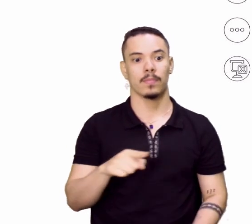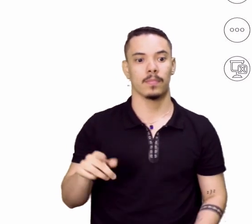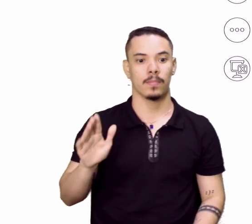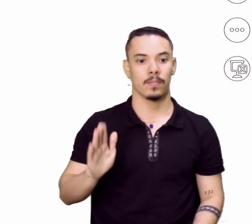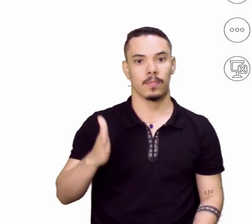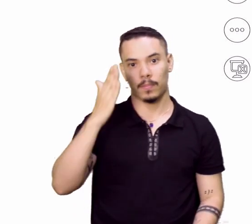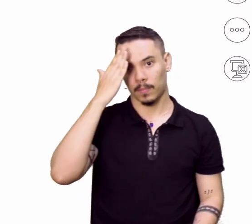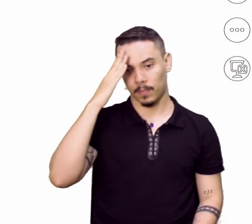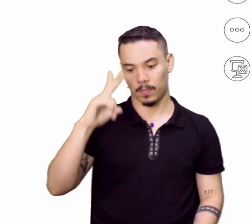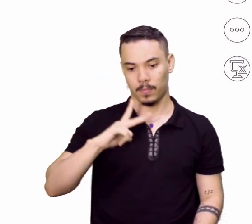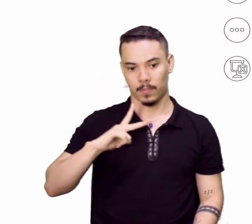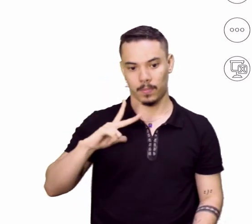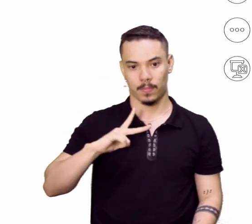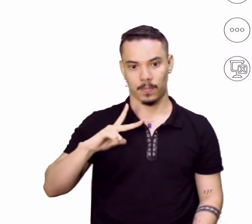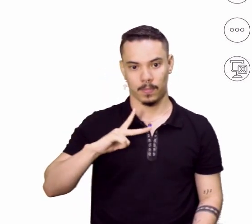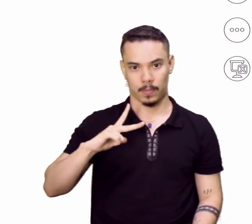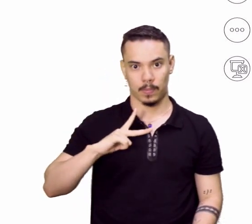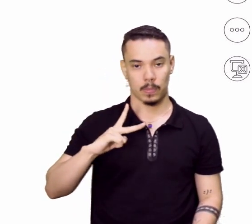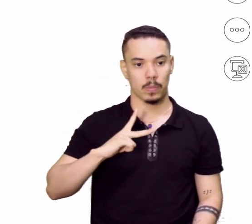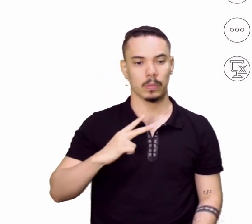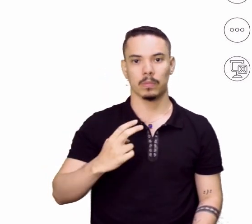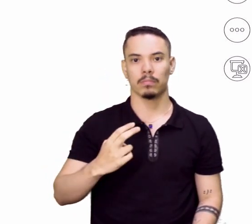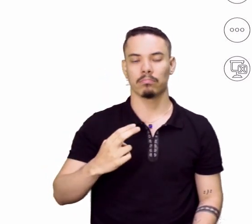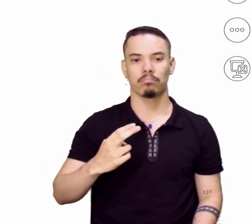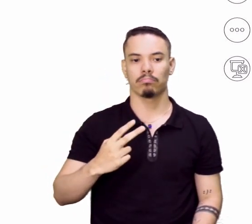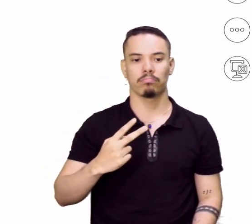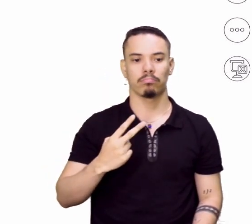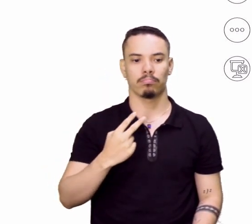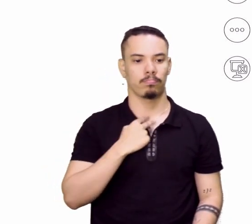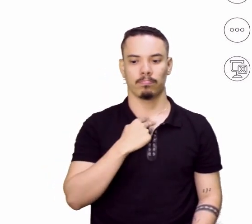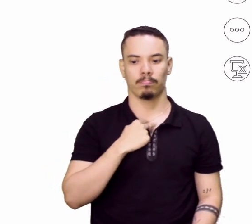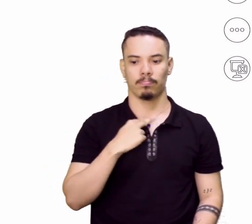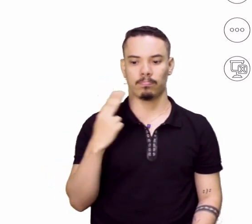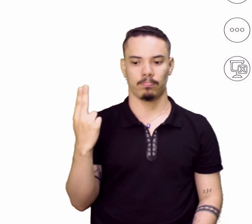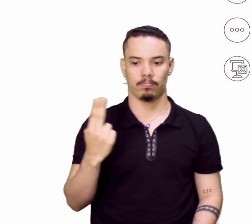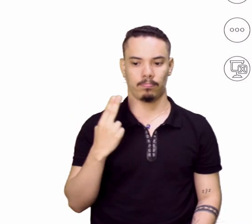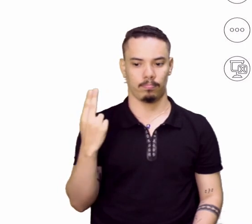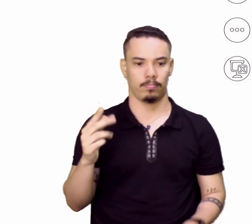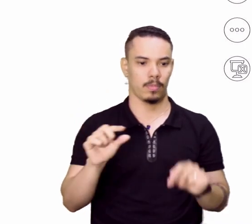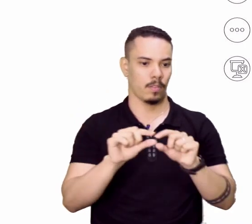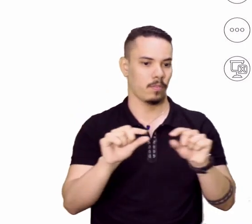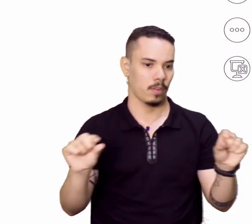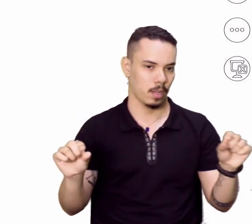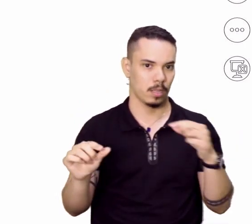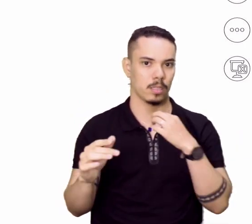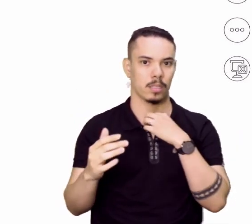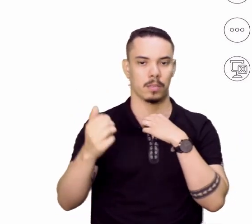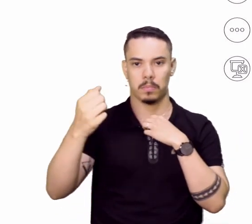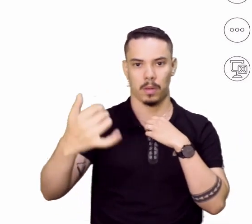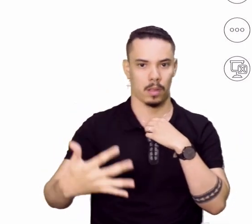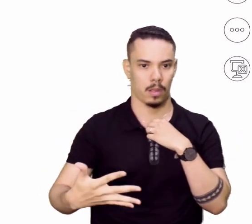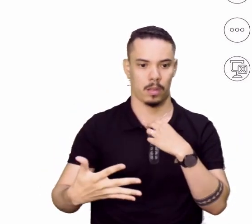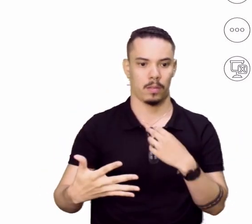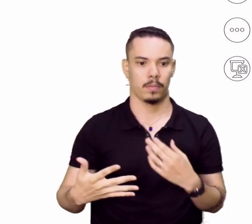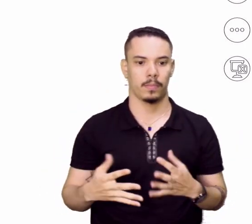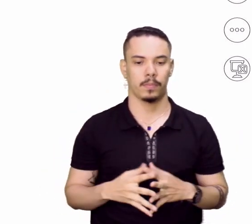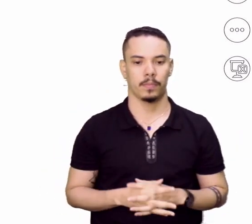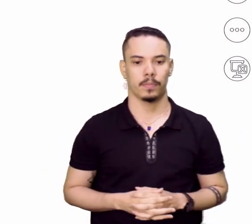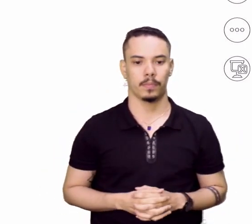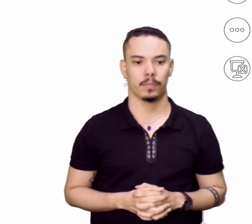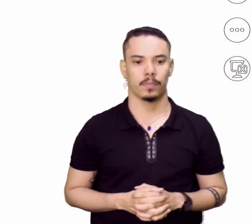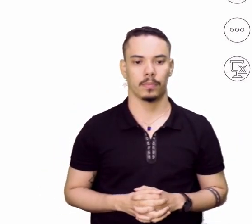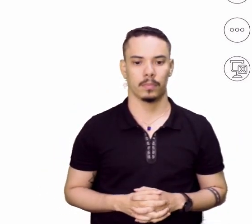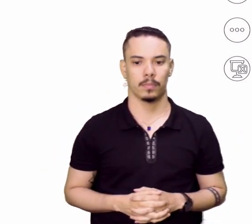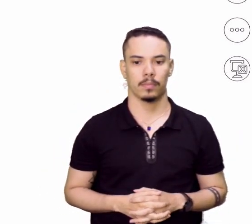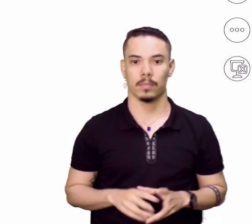orações restritivas. Então, você não tem aqui uma oração que é uma oração explicativa. Se tivesse uma oração